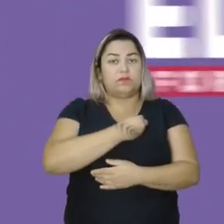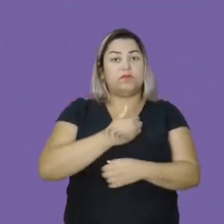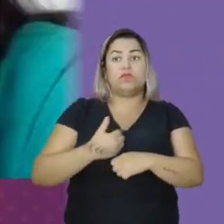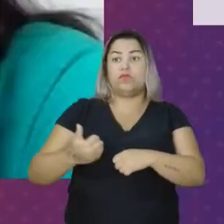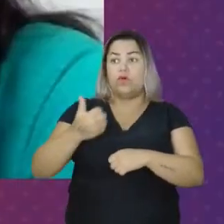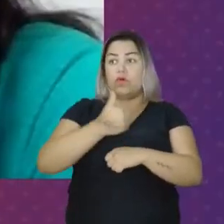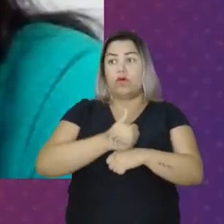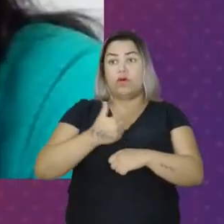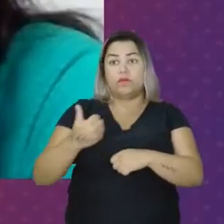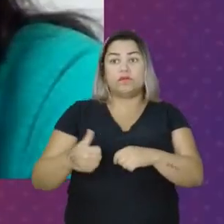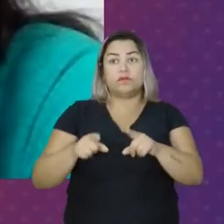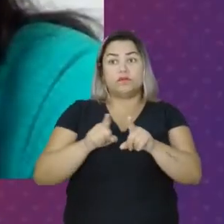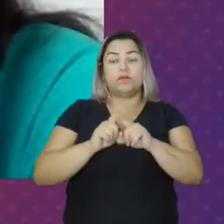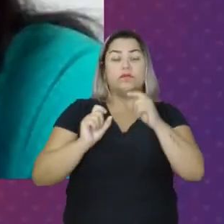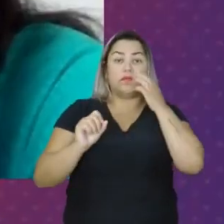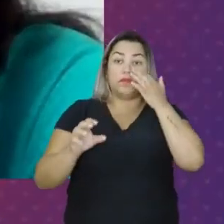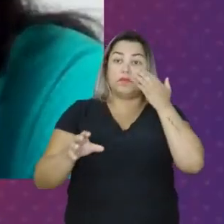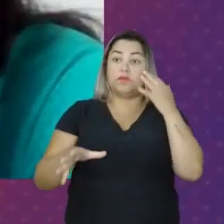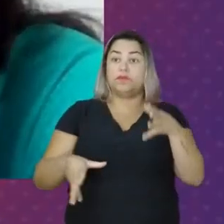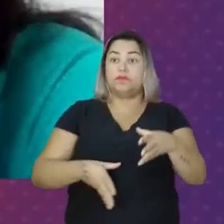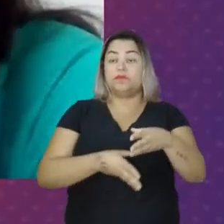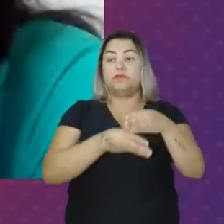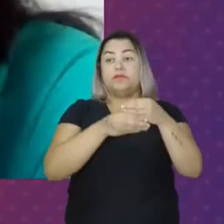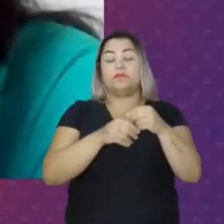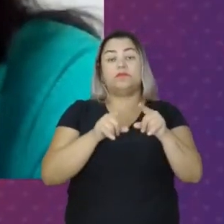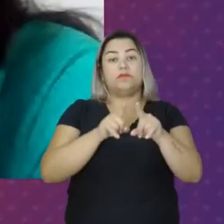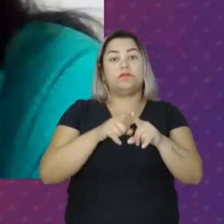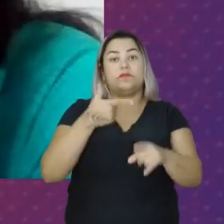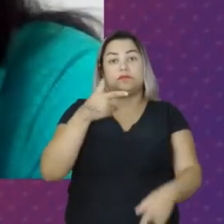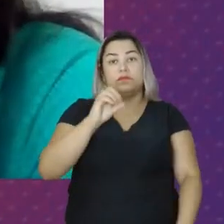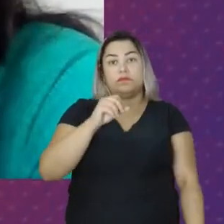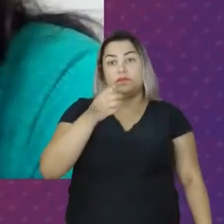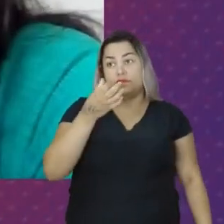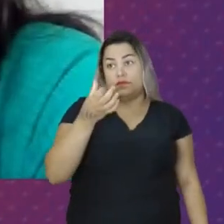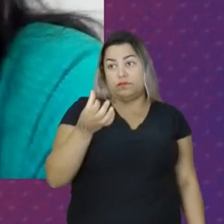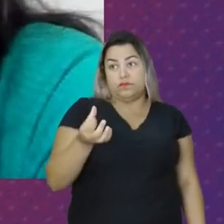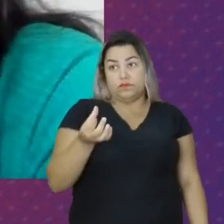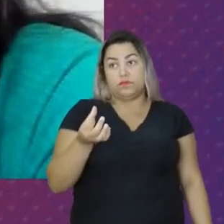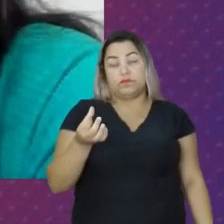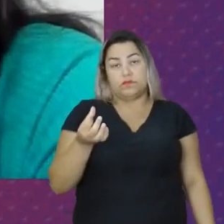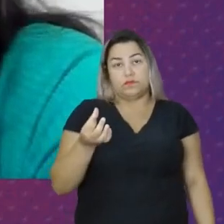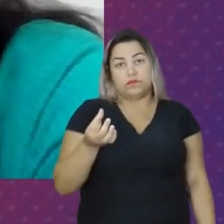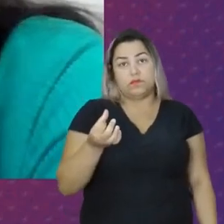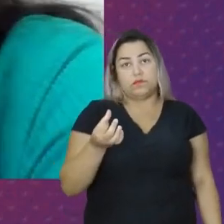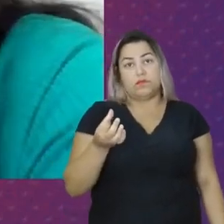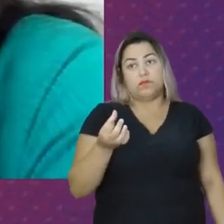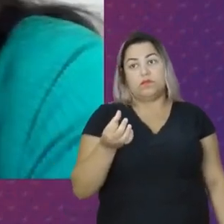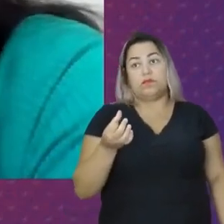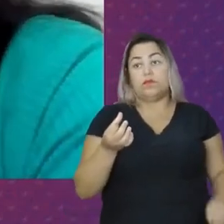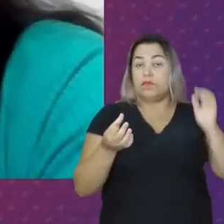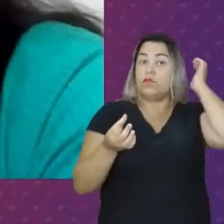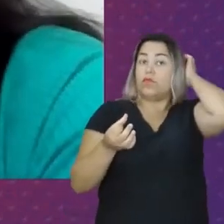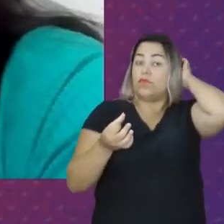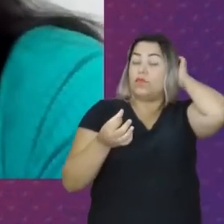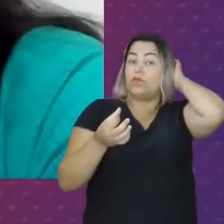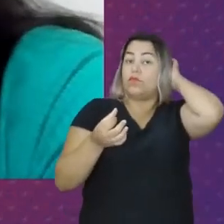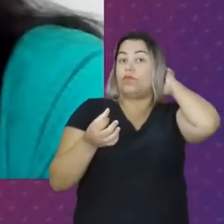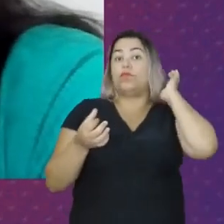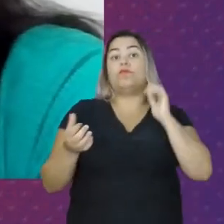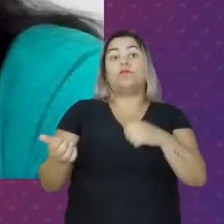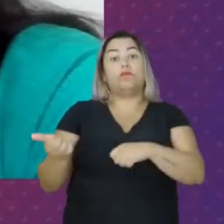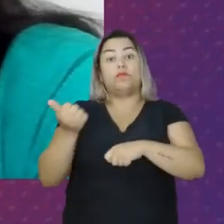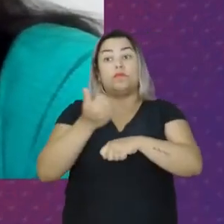golpe que foi implementado em 2016, né, com o impeachment da presidenta